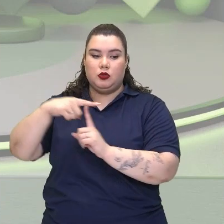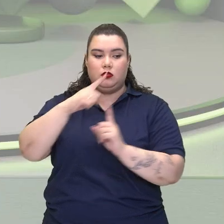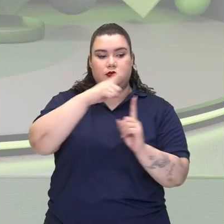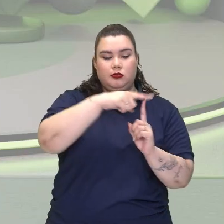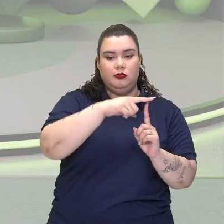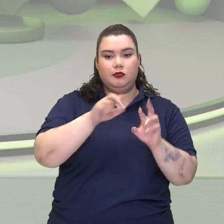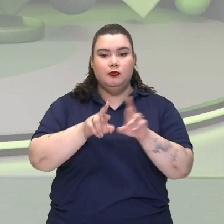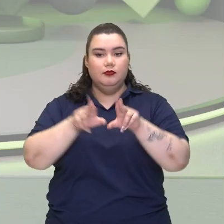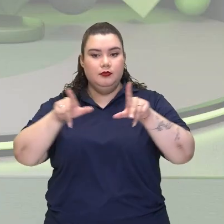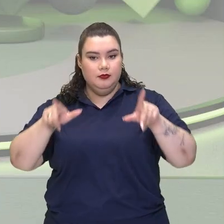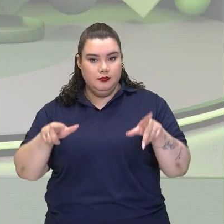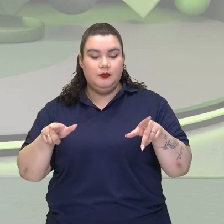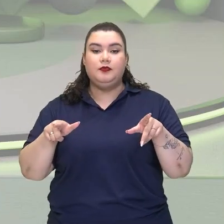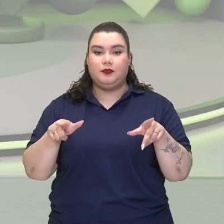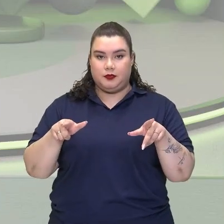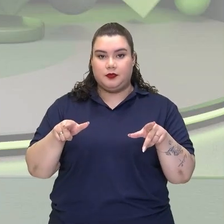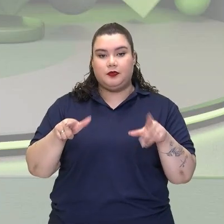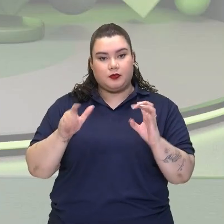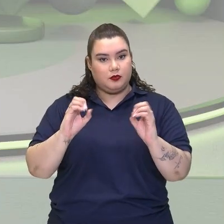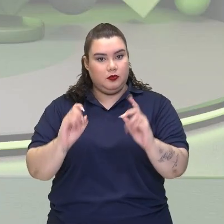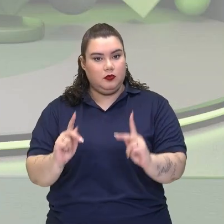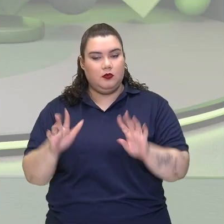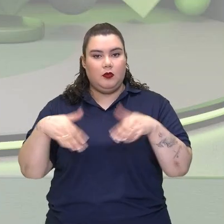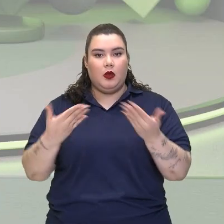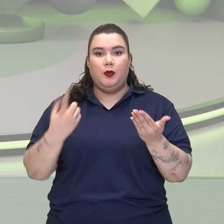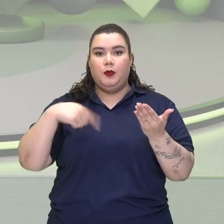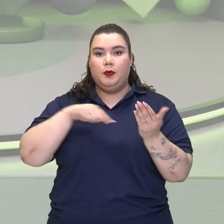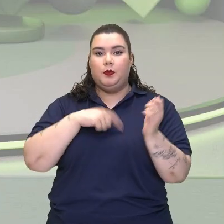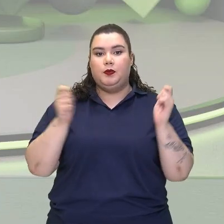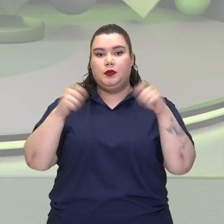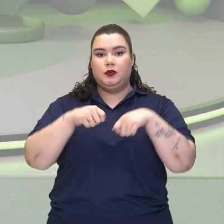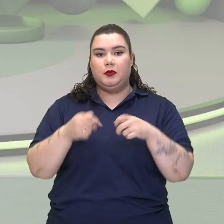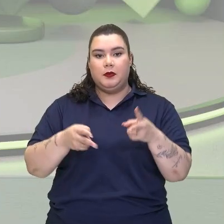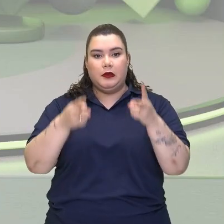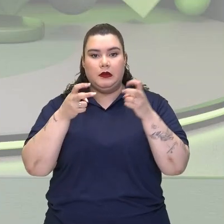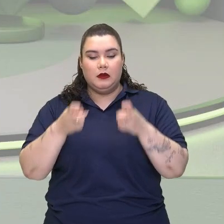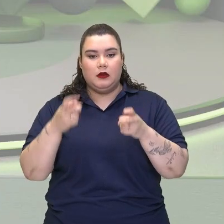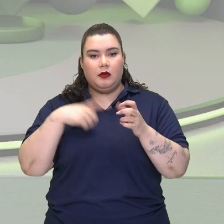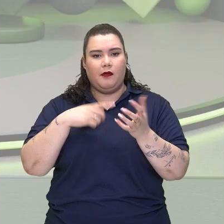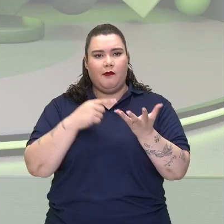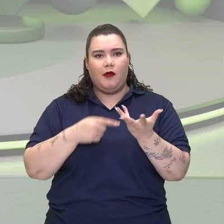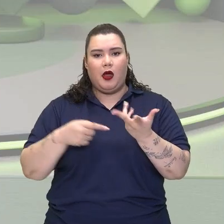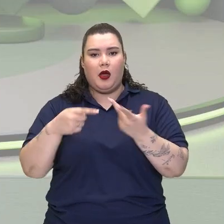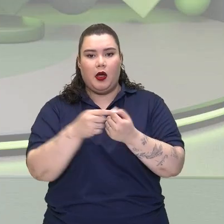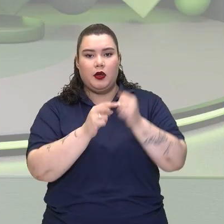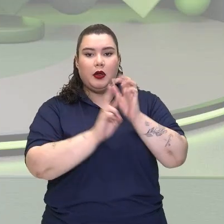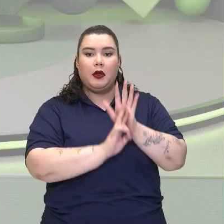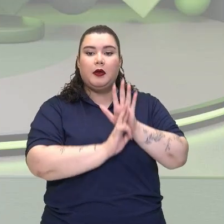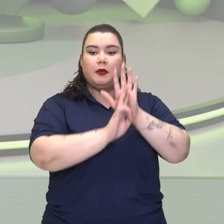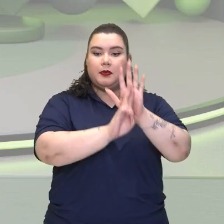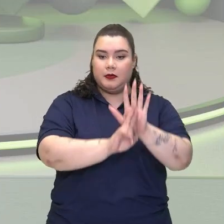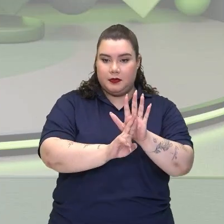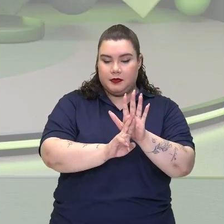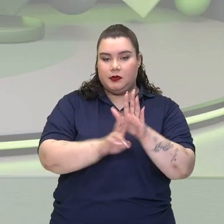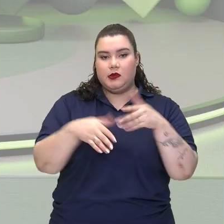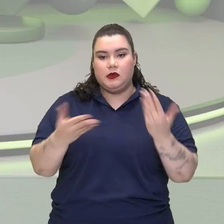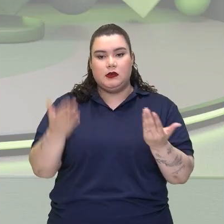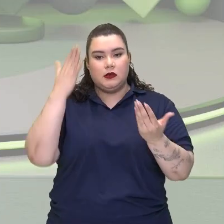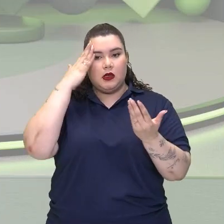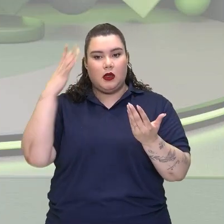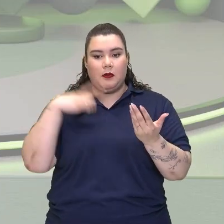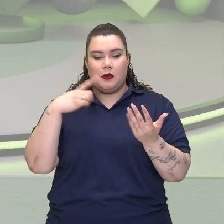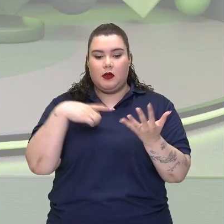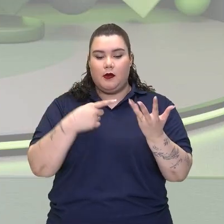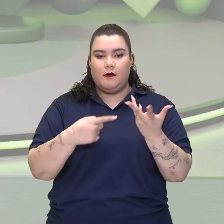espécies diferentes. Então, a gente pode observar aqui várias representações. A gente sabe que existem vários tipos